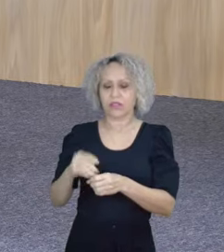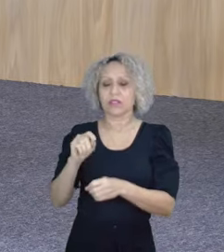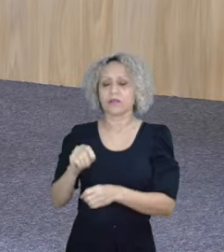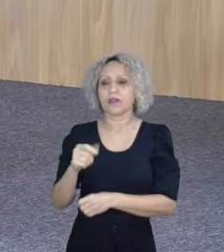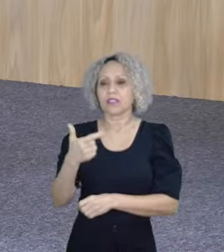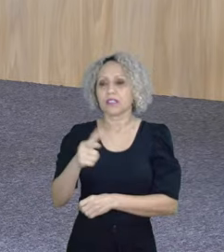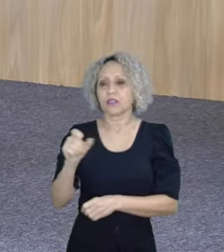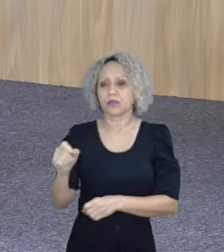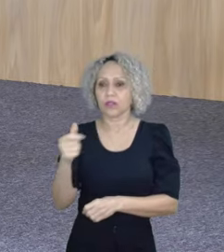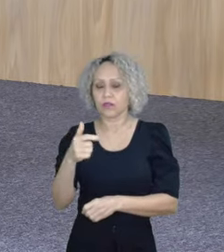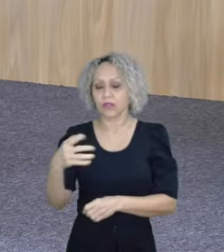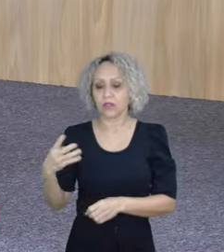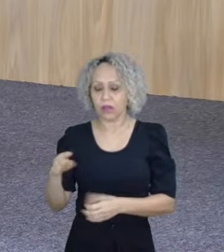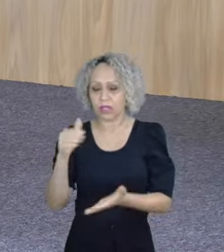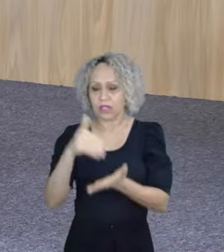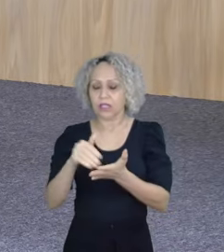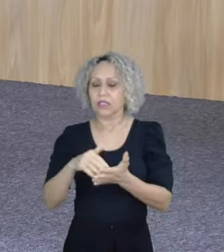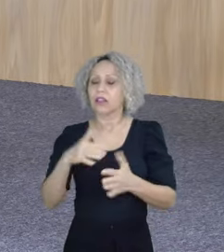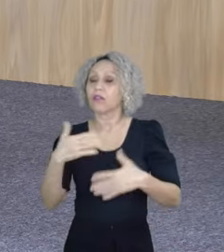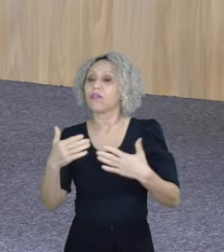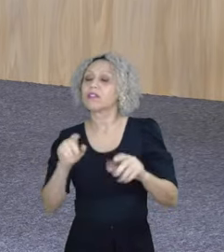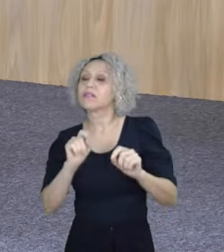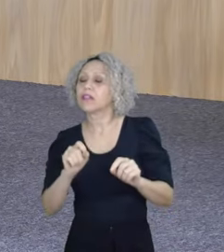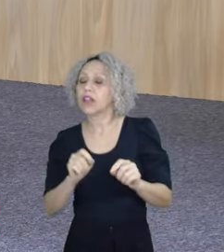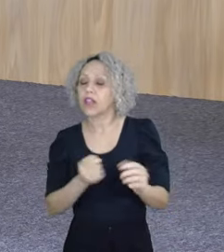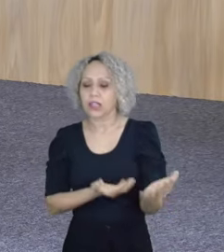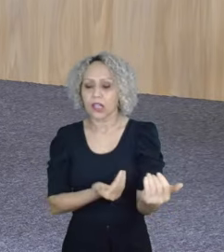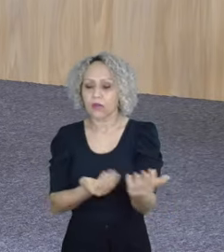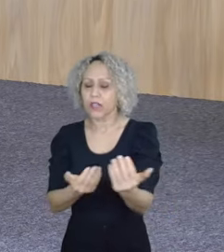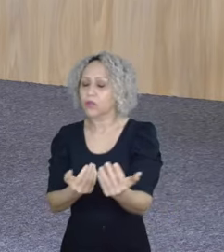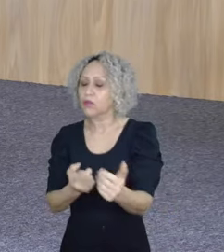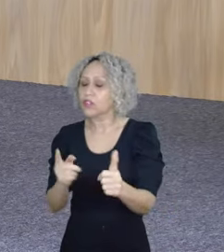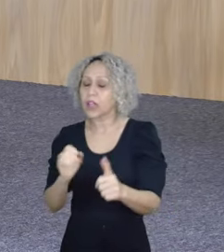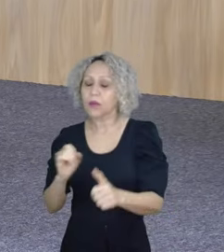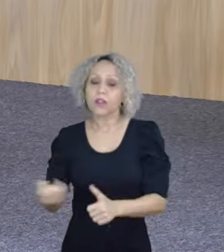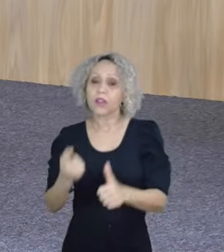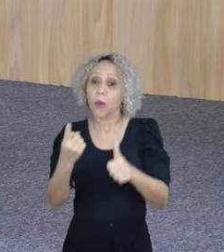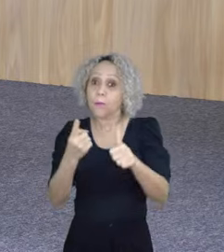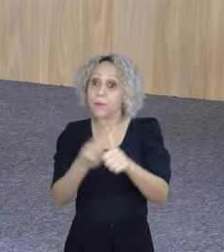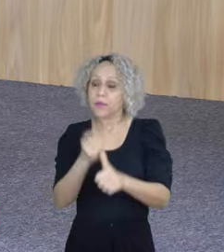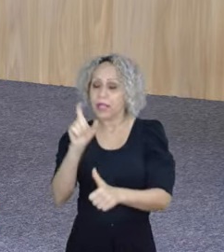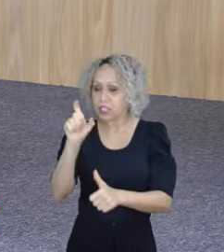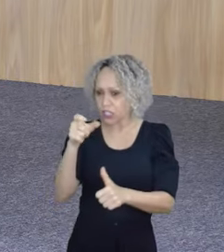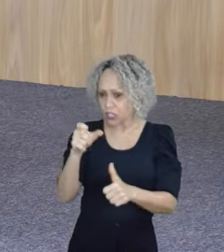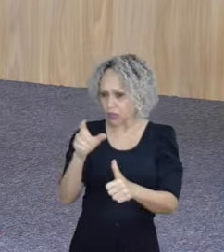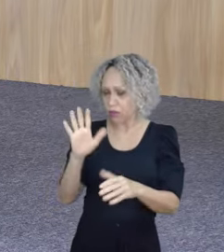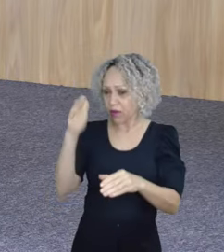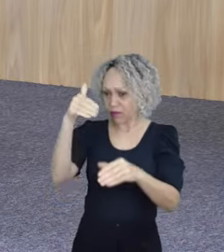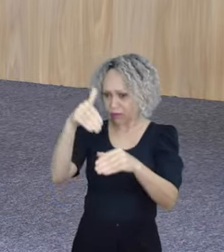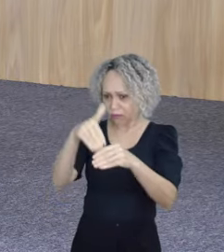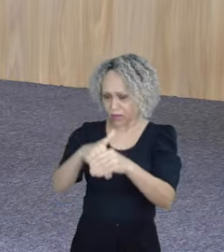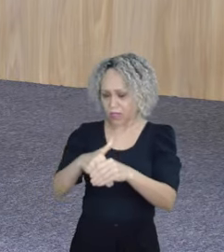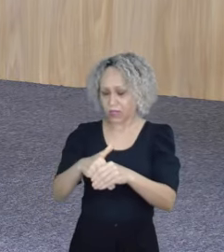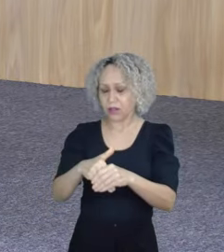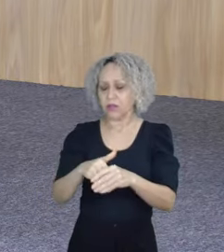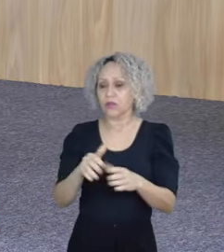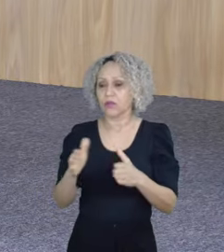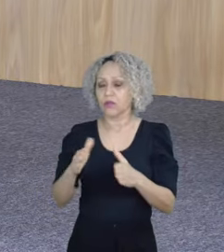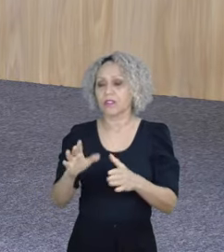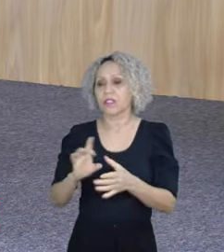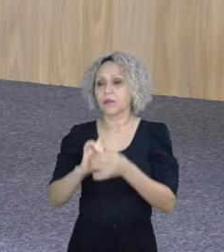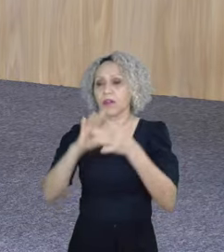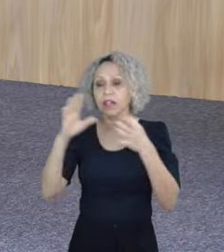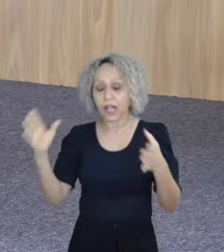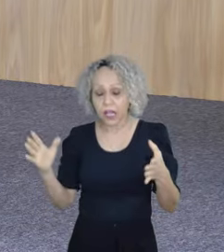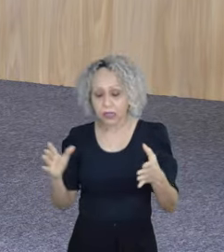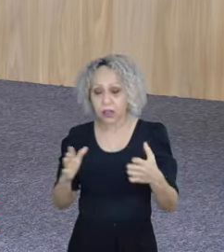juventude e sobre a importância de tirar o título para entregar aí seu primeiro voto num processo democrático. O prazo para retirar o primeiro